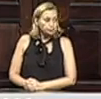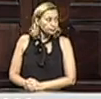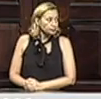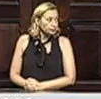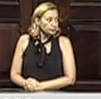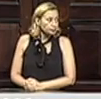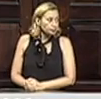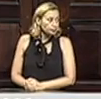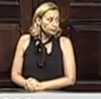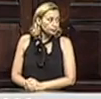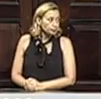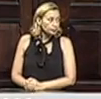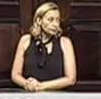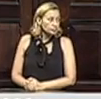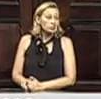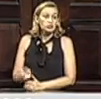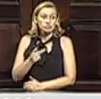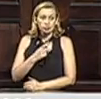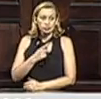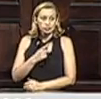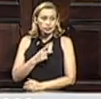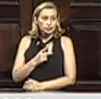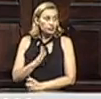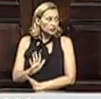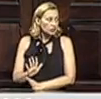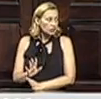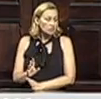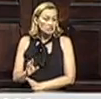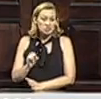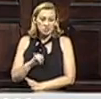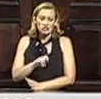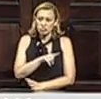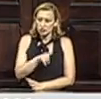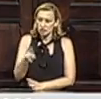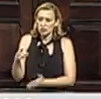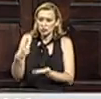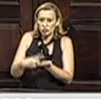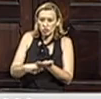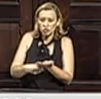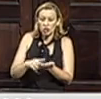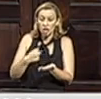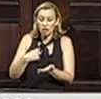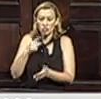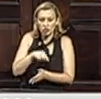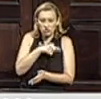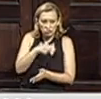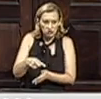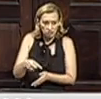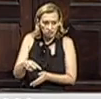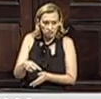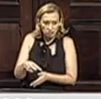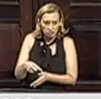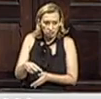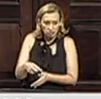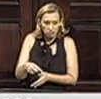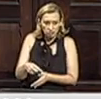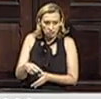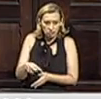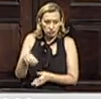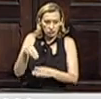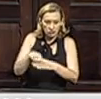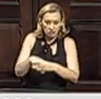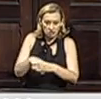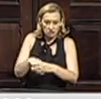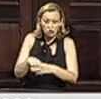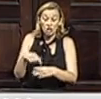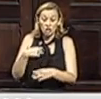A presidência vai, de acordo, se vocês acordarem, vai cancelar essa votação, vai chamar os trabalhos à ordem. Vou cantar outra